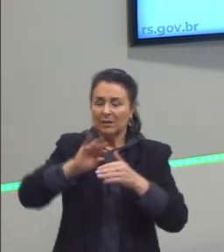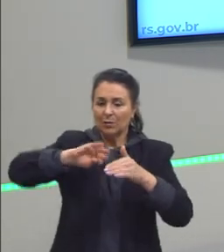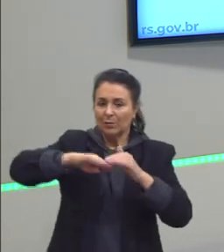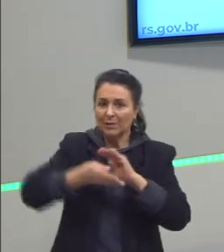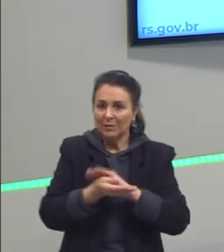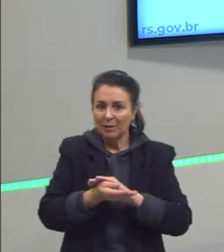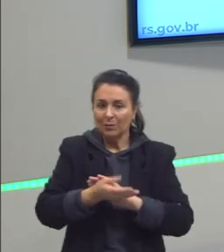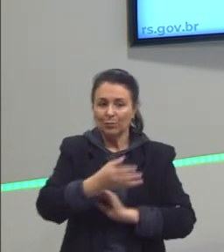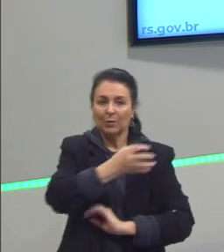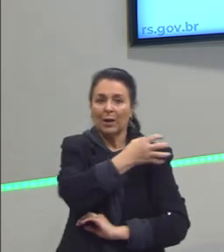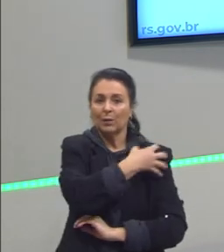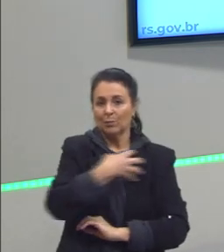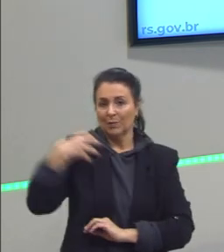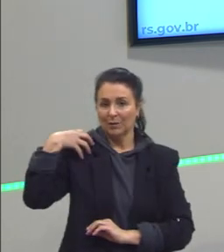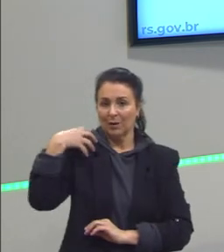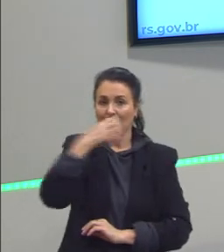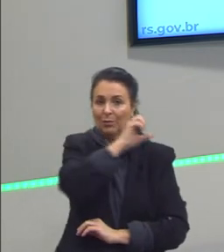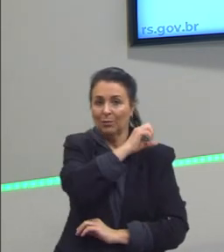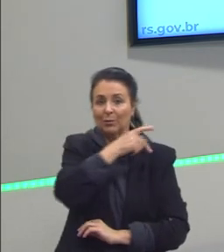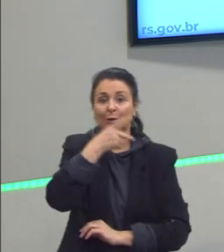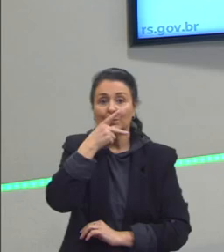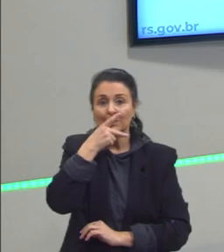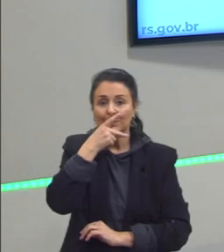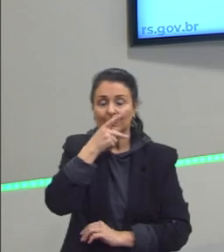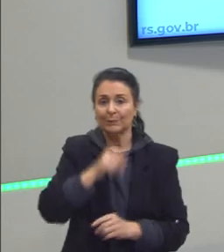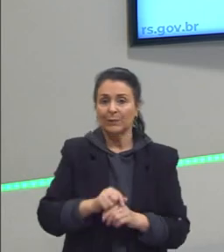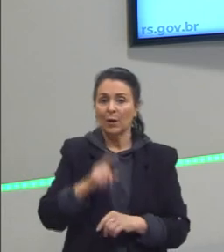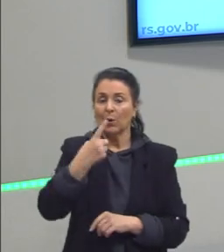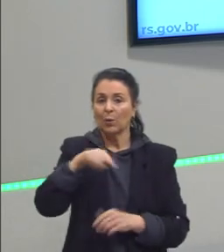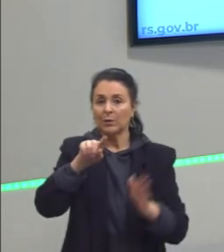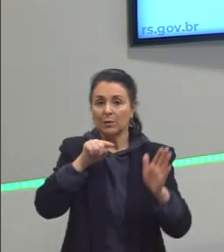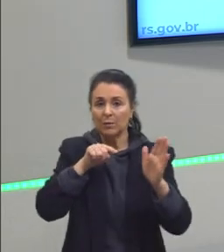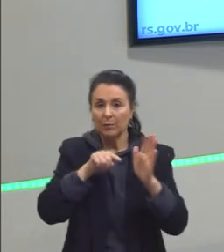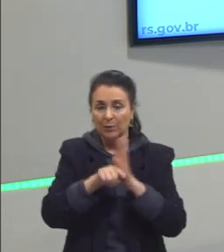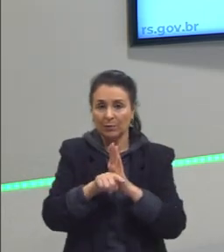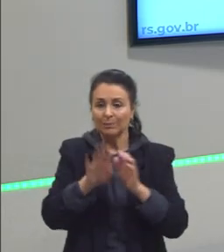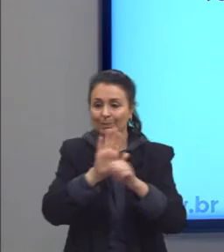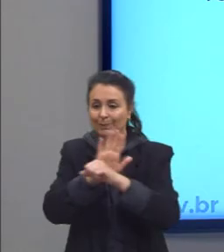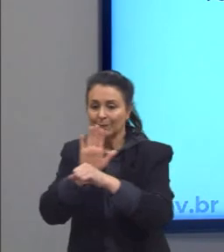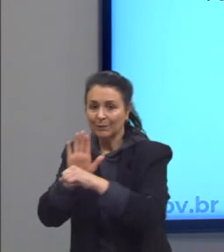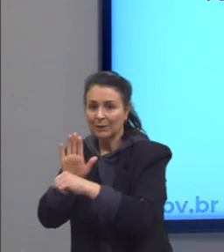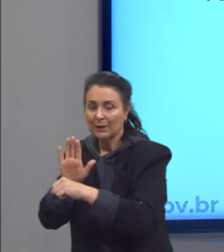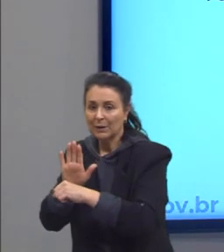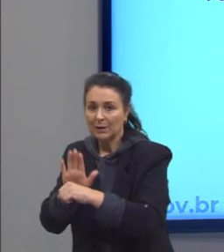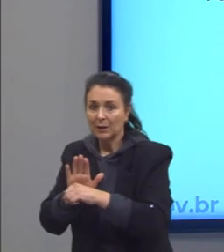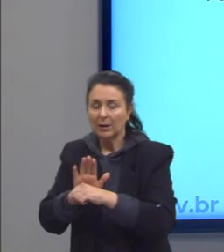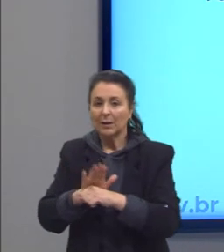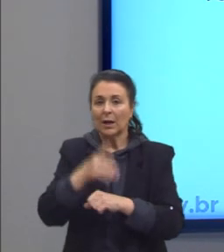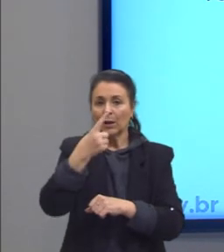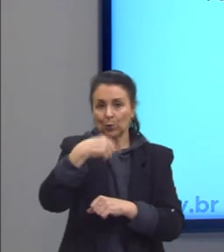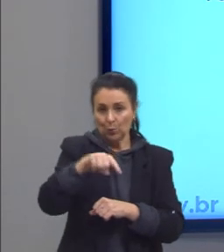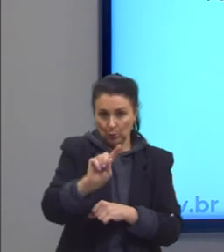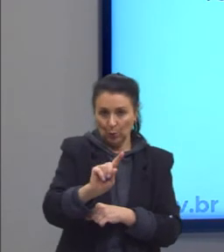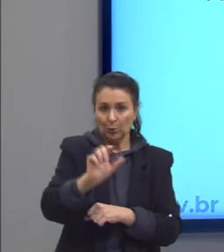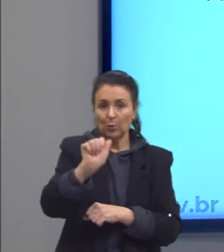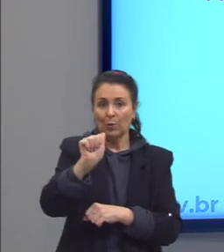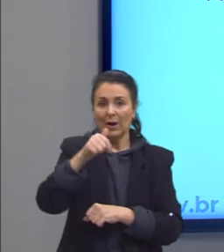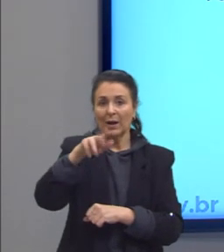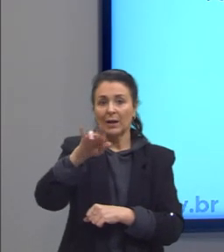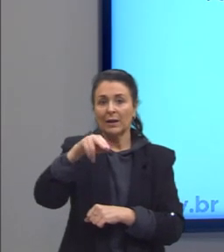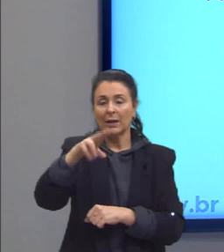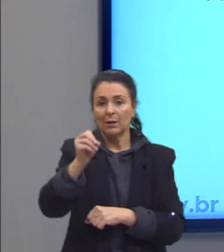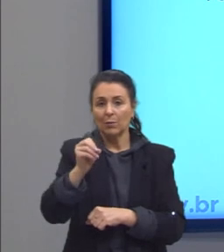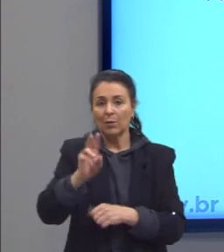de Platão e Aristóteles outra questão a grande contribuição de Tomás de Aquino para a vida intelectual foi a de